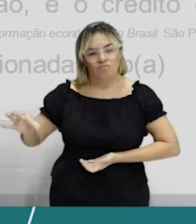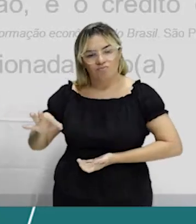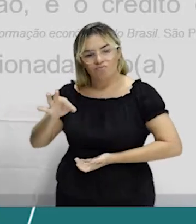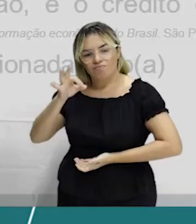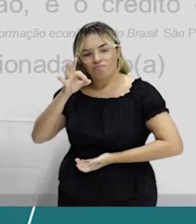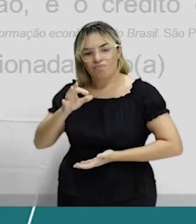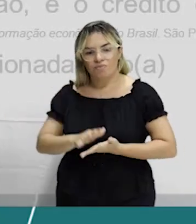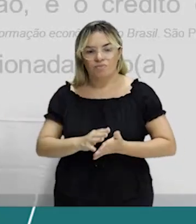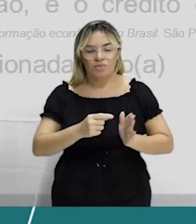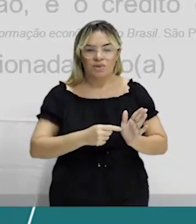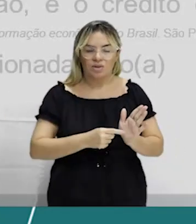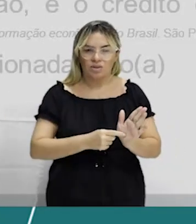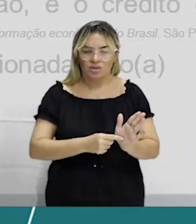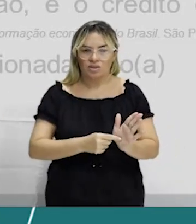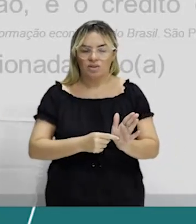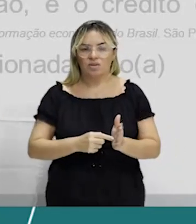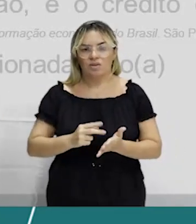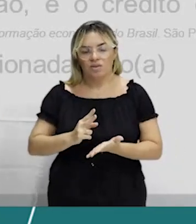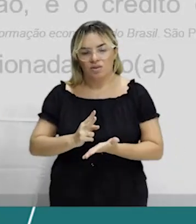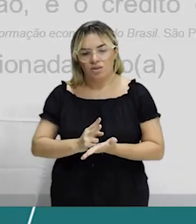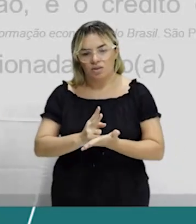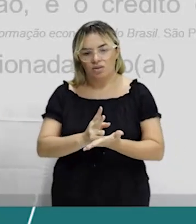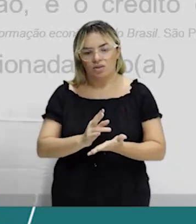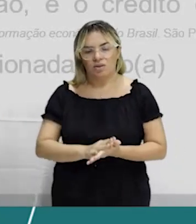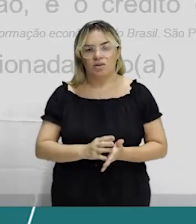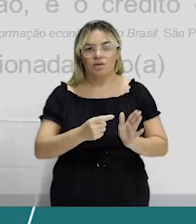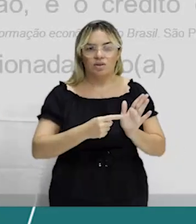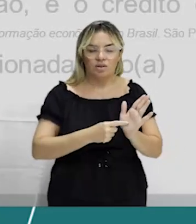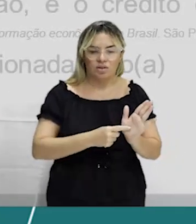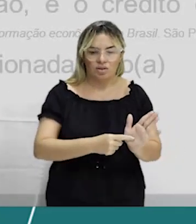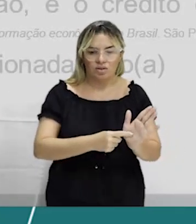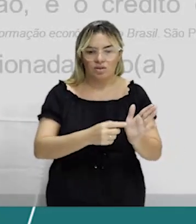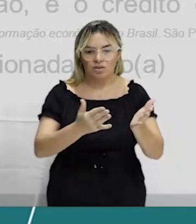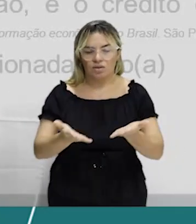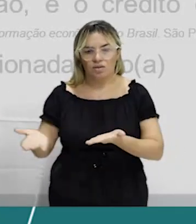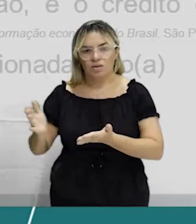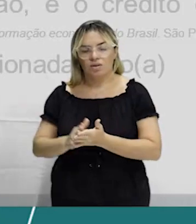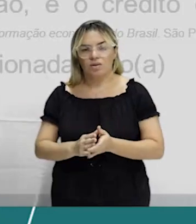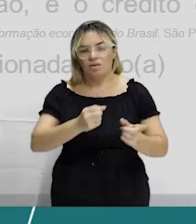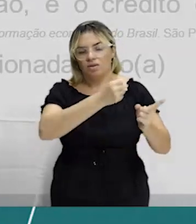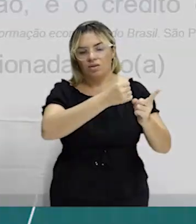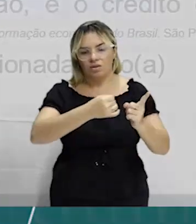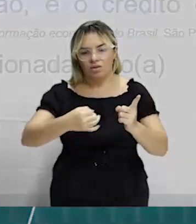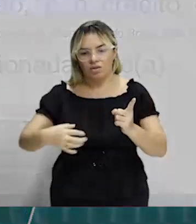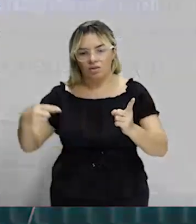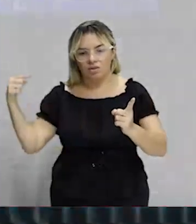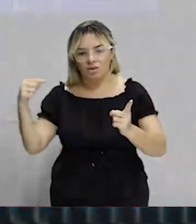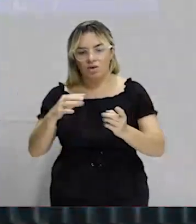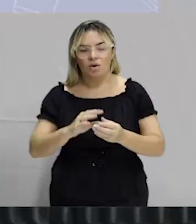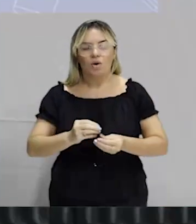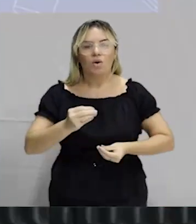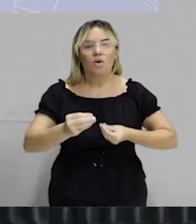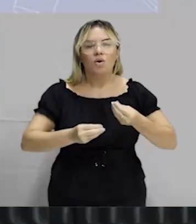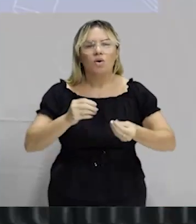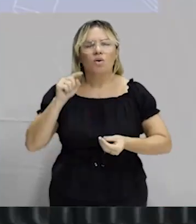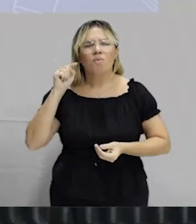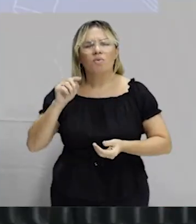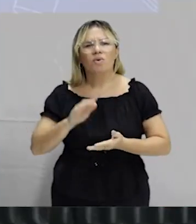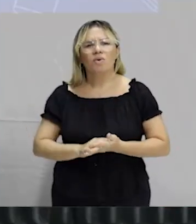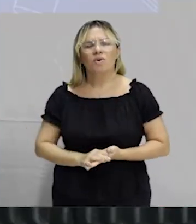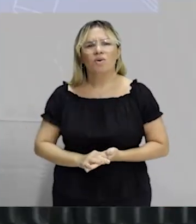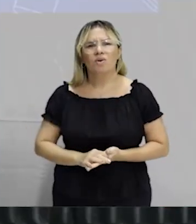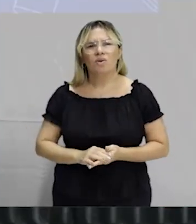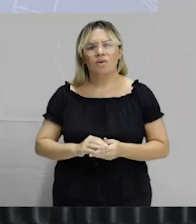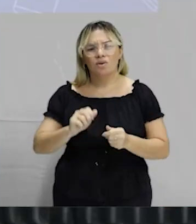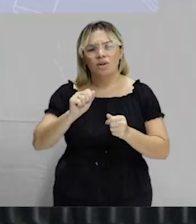apresentava como se segue. E aí ele vai nos mostrar a situação da economia cafeeira no Brasil por